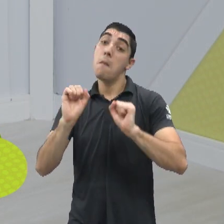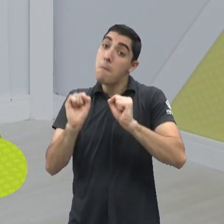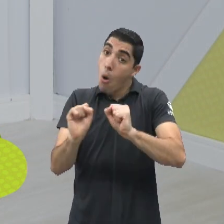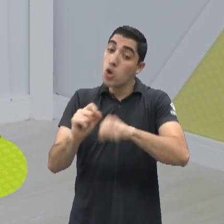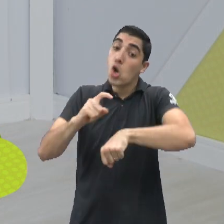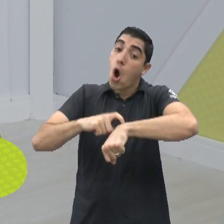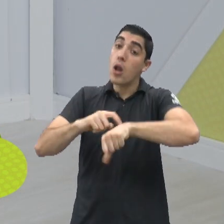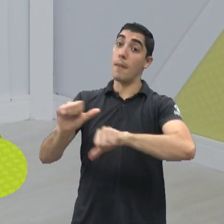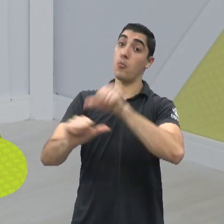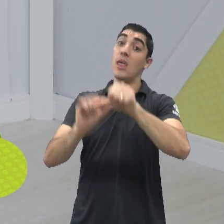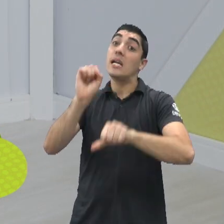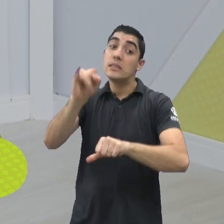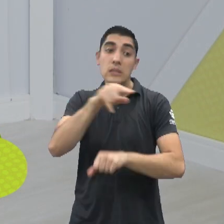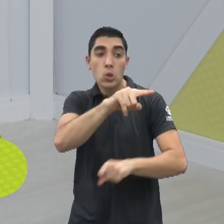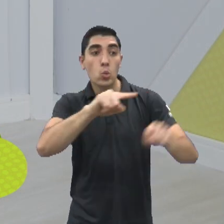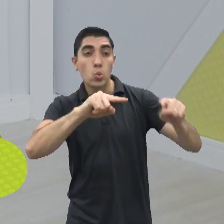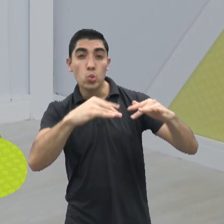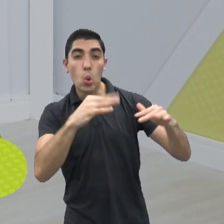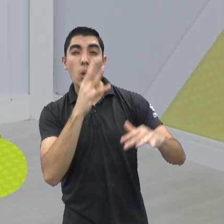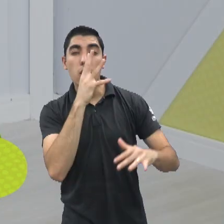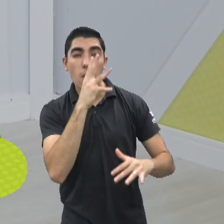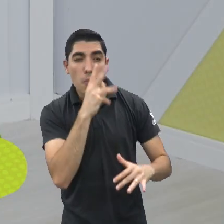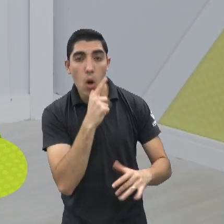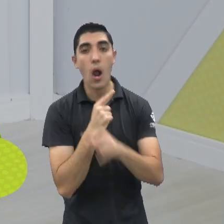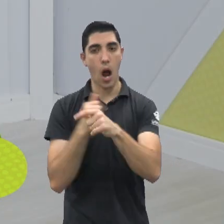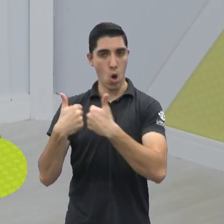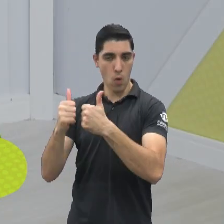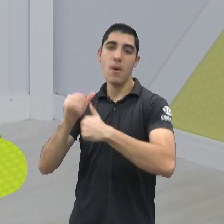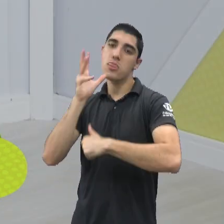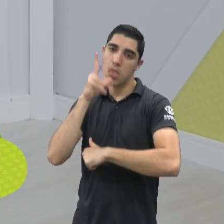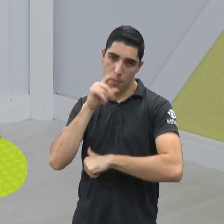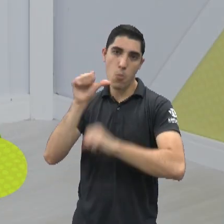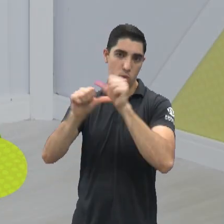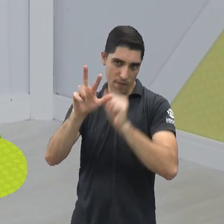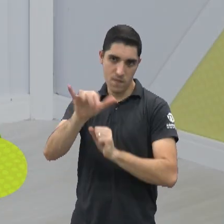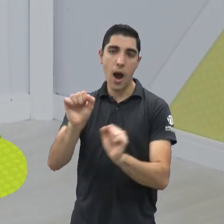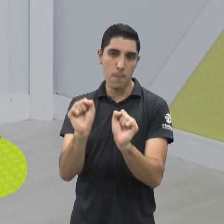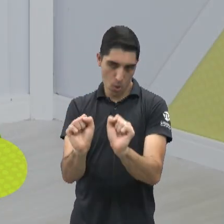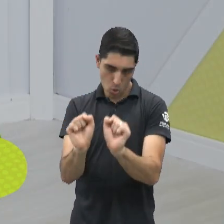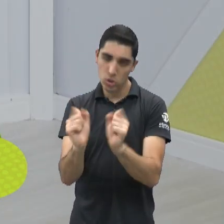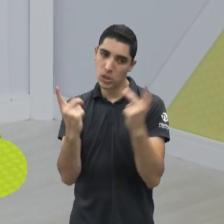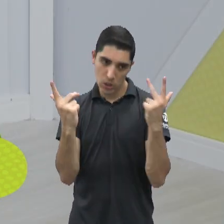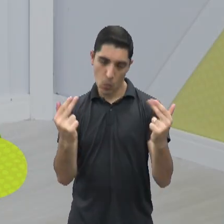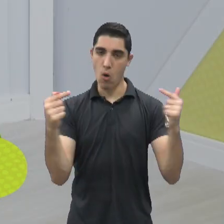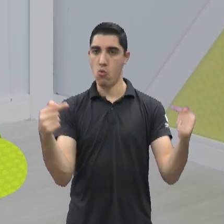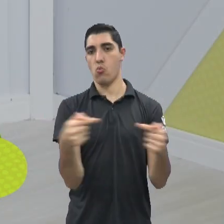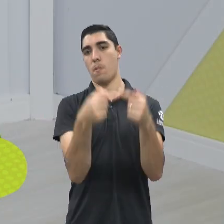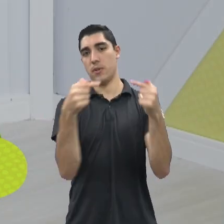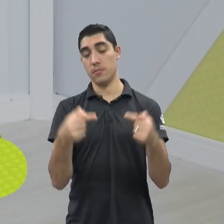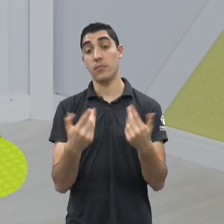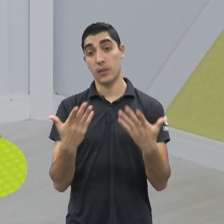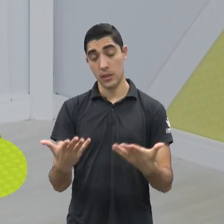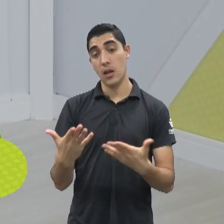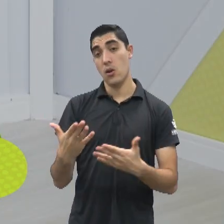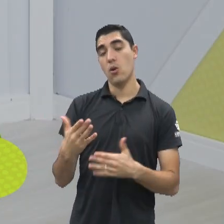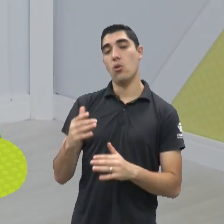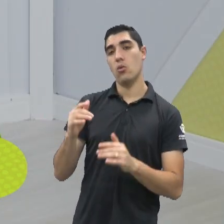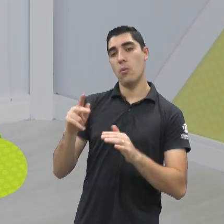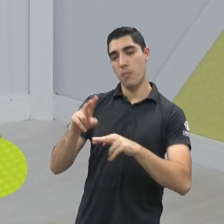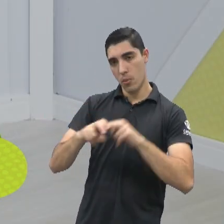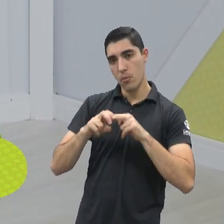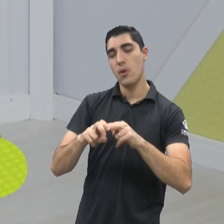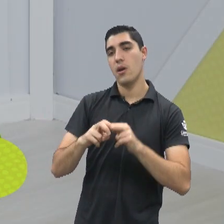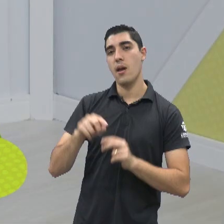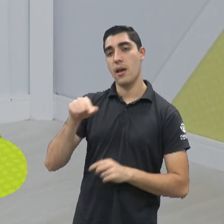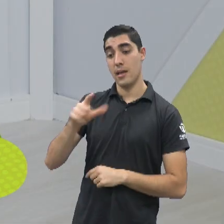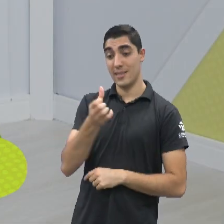conforme o andamento do jogo, né? Talvez se tiver prorrogação, enfim, pode atrasar um pouquinho essa saída. Então, 15 para 7, às 7 sai o ônibus do